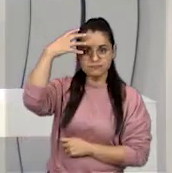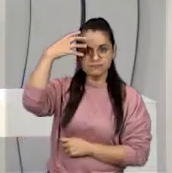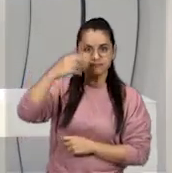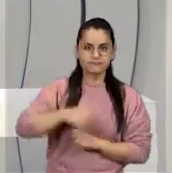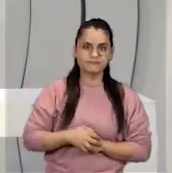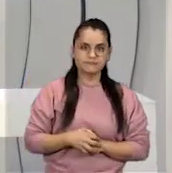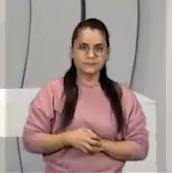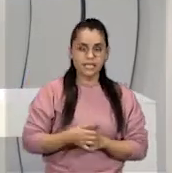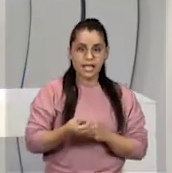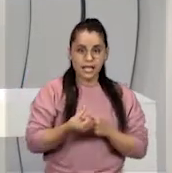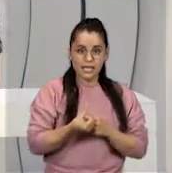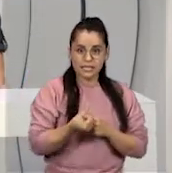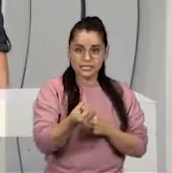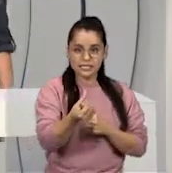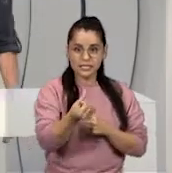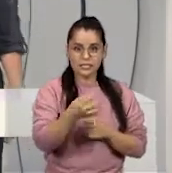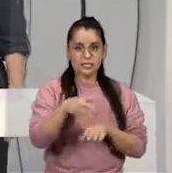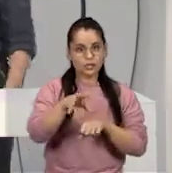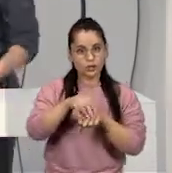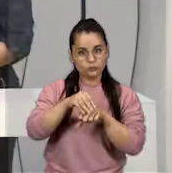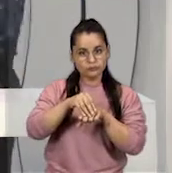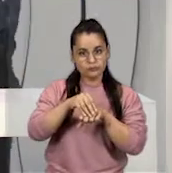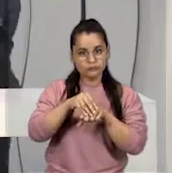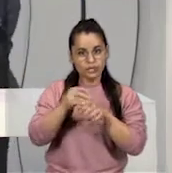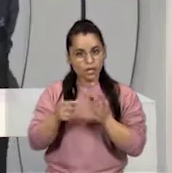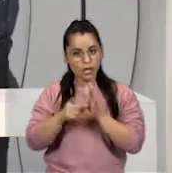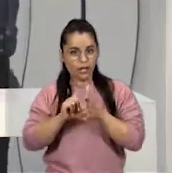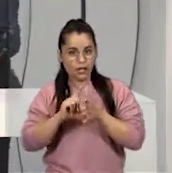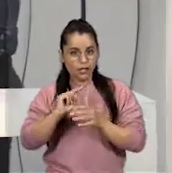semana, conhecimento a priori e posteriori.